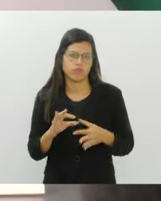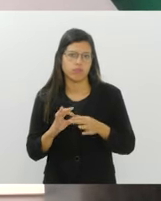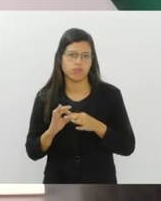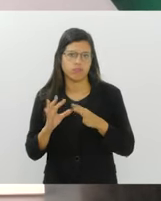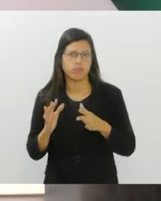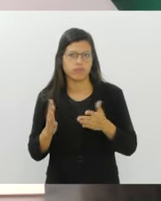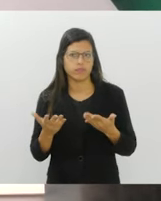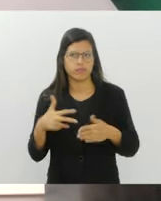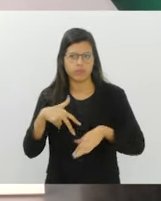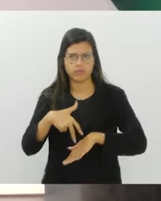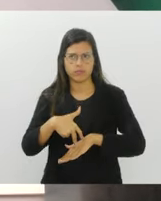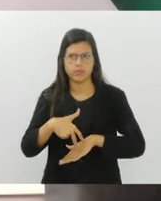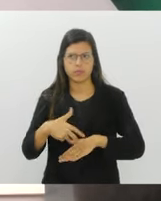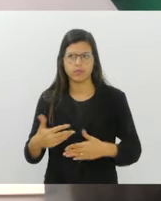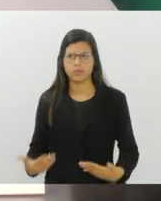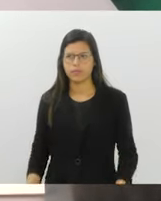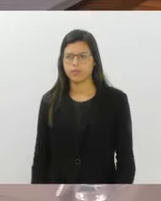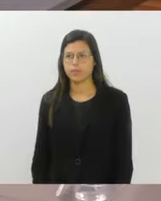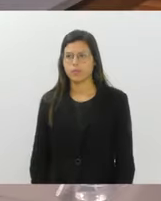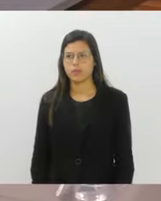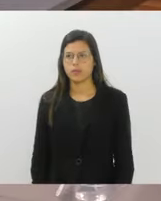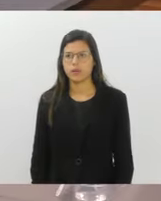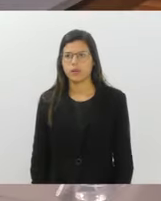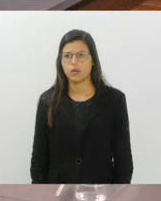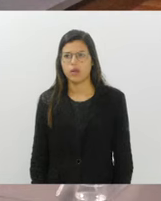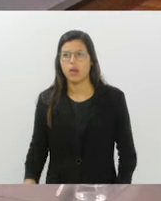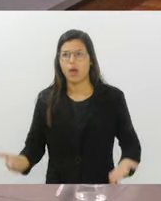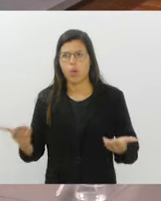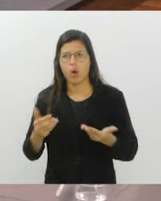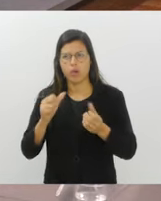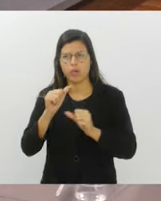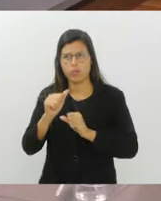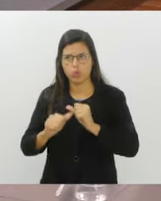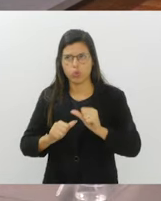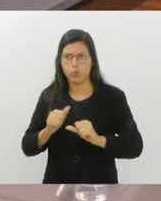senhores. Bom, pelo menos agora mudou de figura.